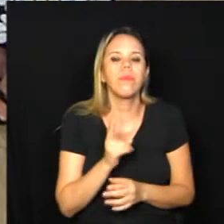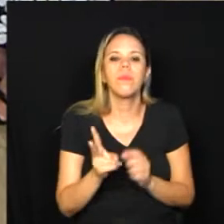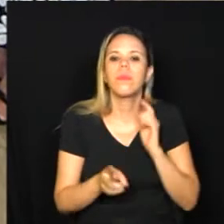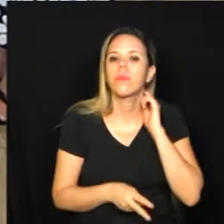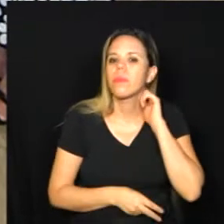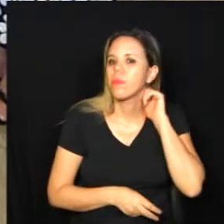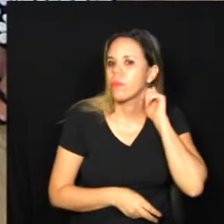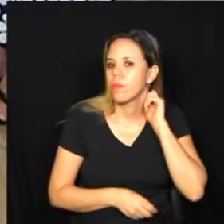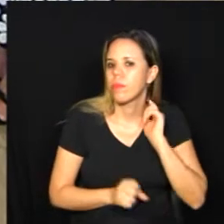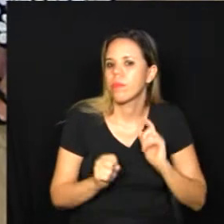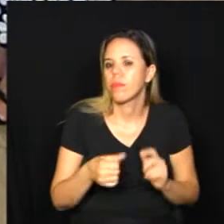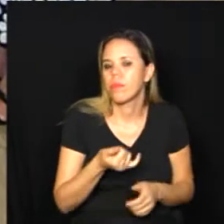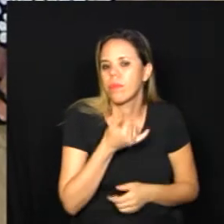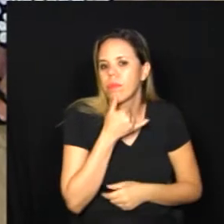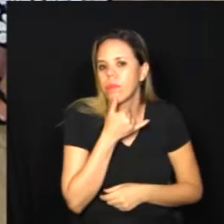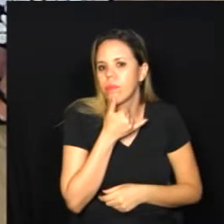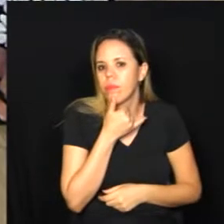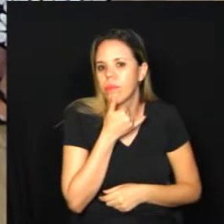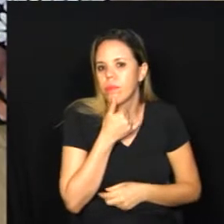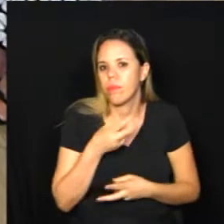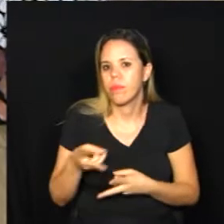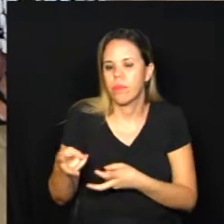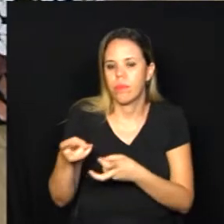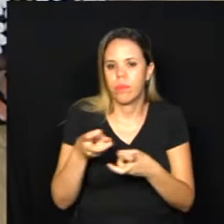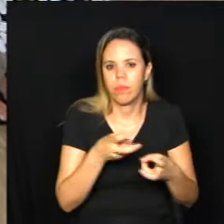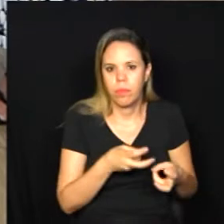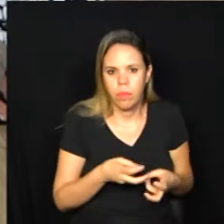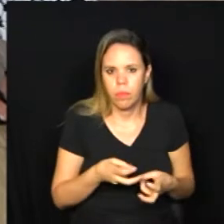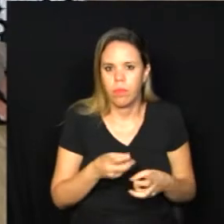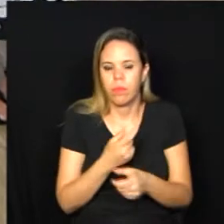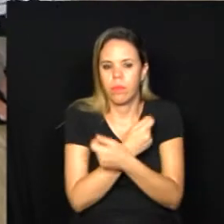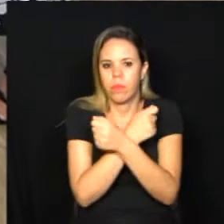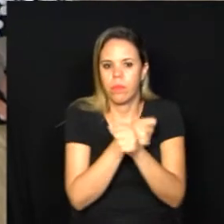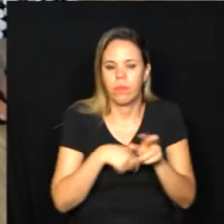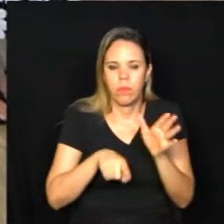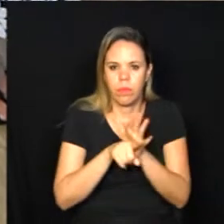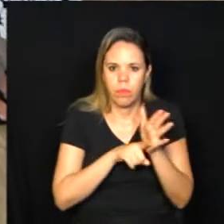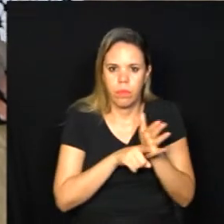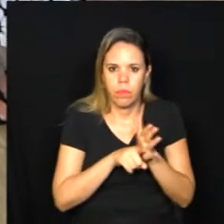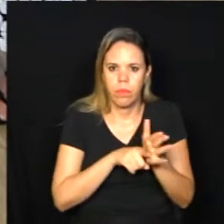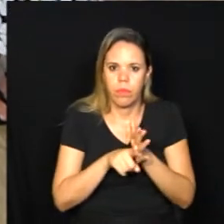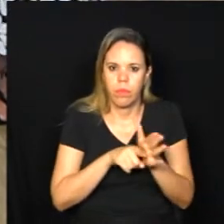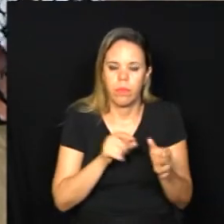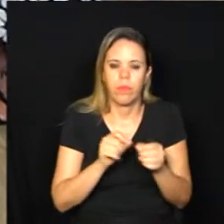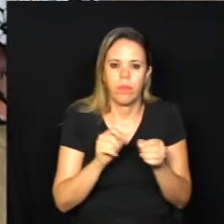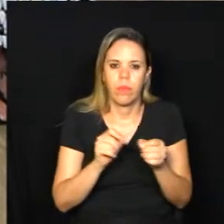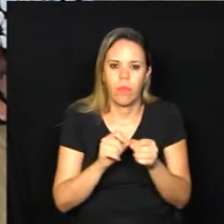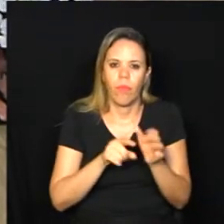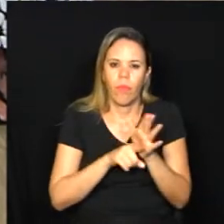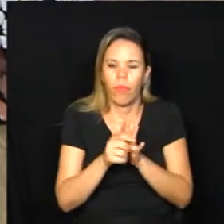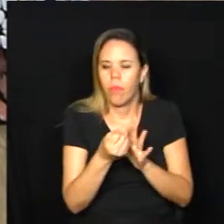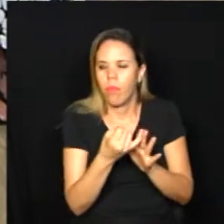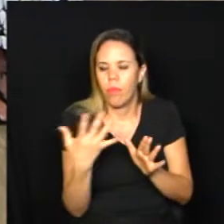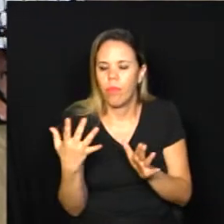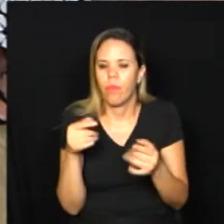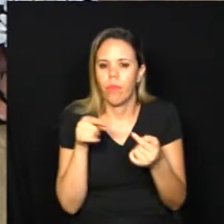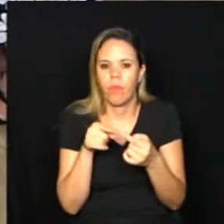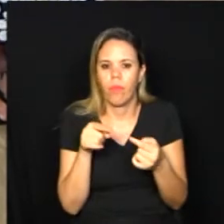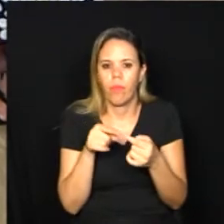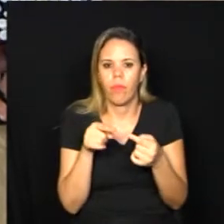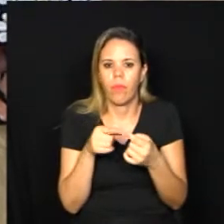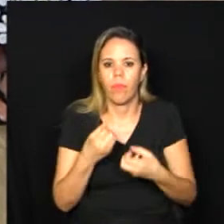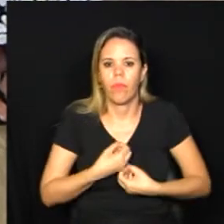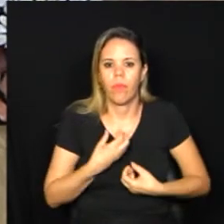né? Infelizmente, o Observatório da PUC Campinas, Gabriel, que faz esse monitoramento de acordo com